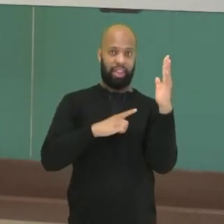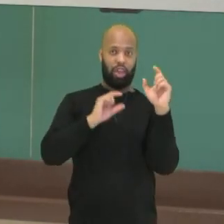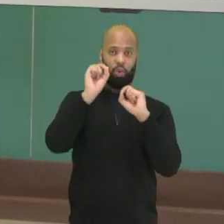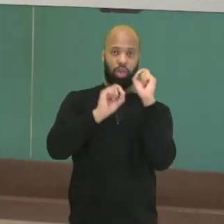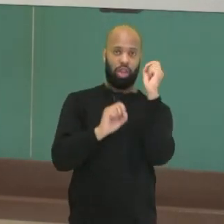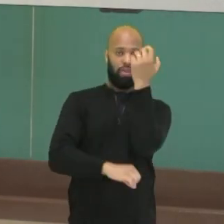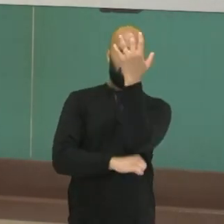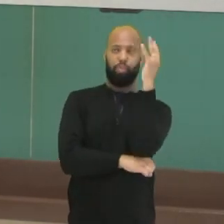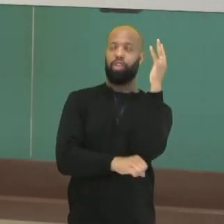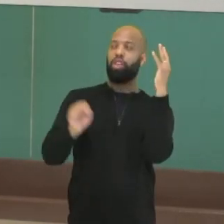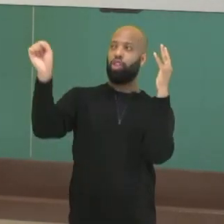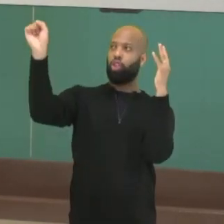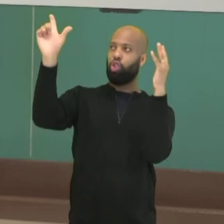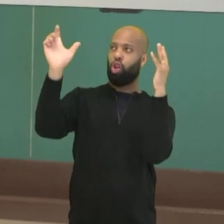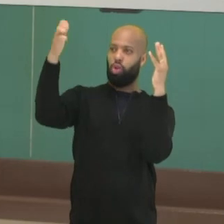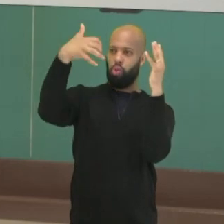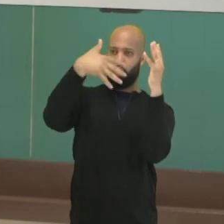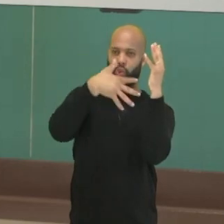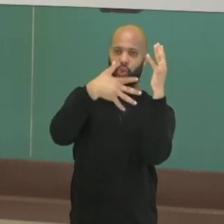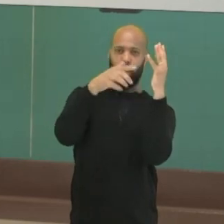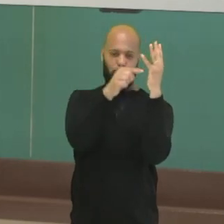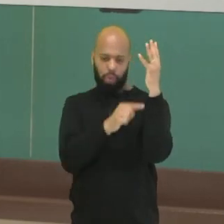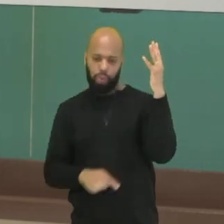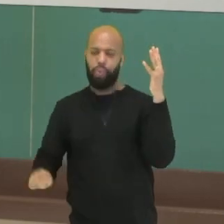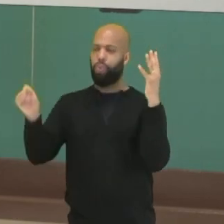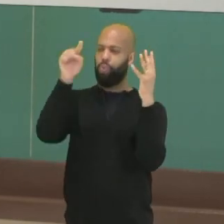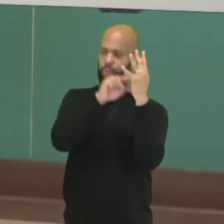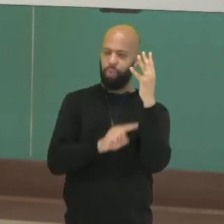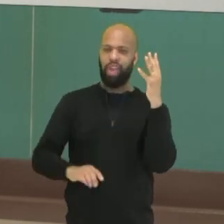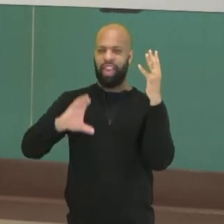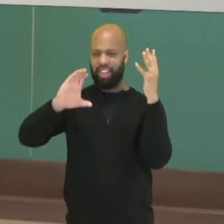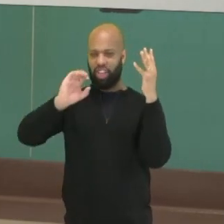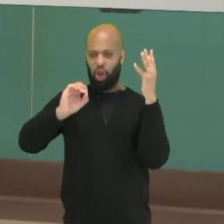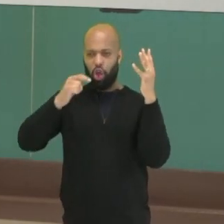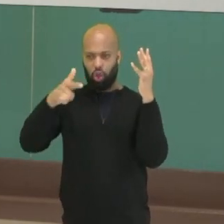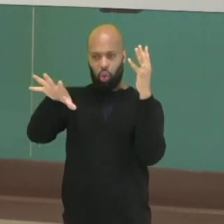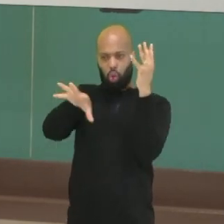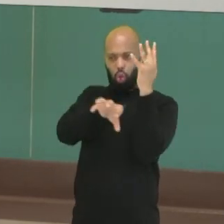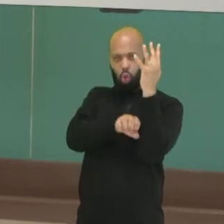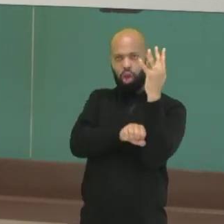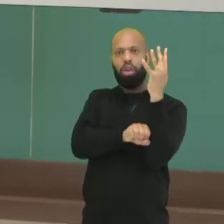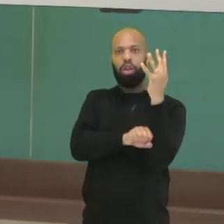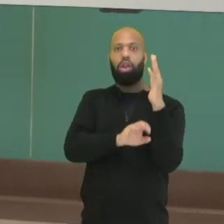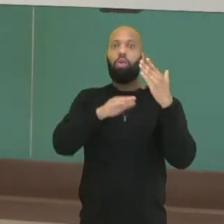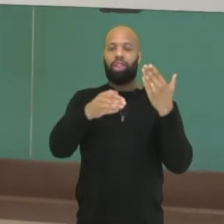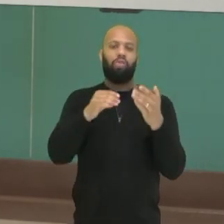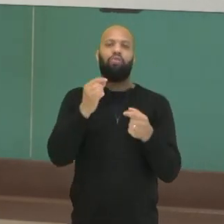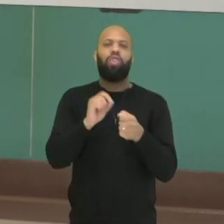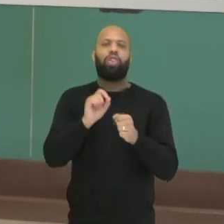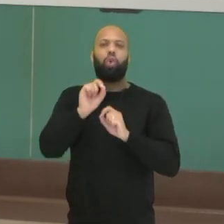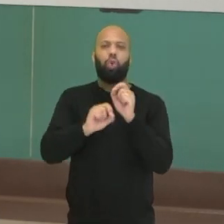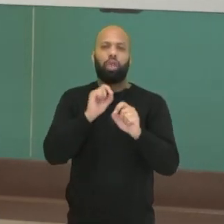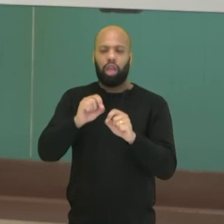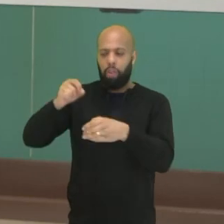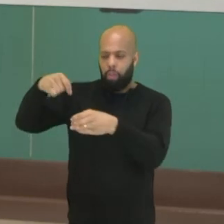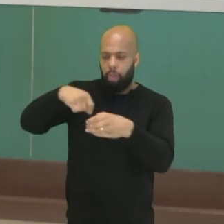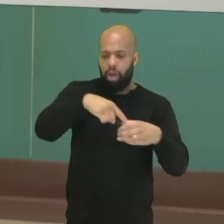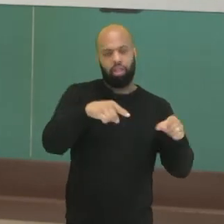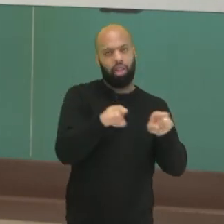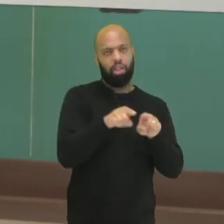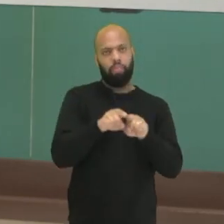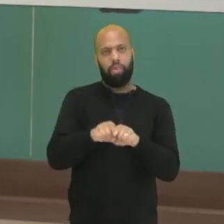agricultura e pecuária, você já está fazendo com que a absorção desse carbono já seja diminuída. Tá? Então, o ser humano